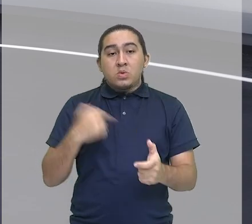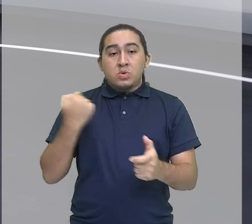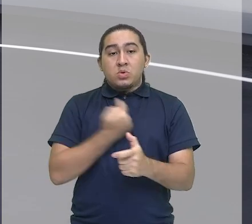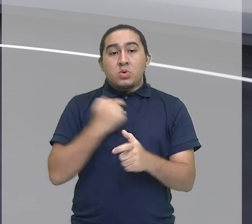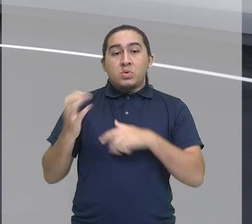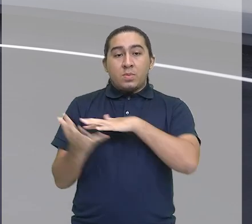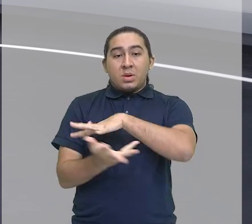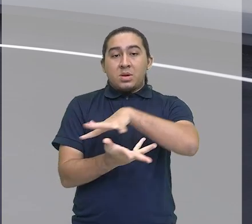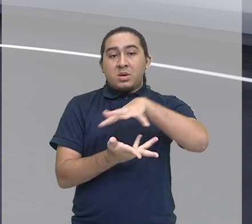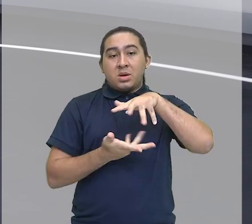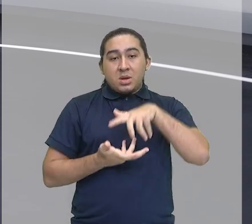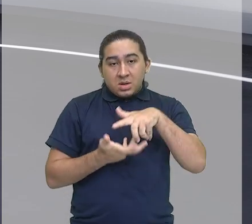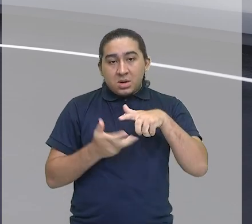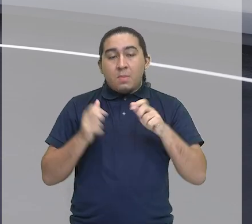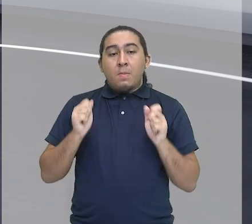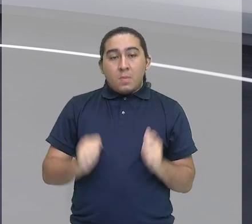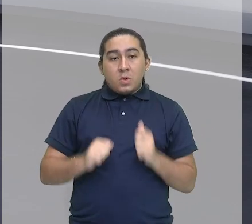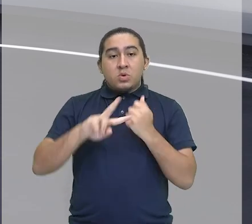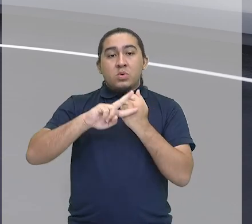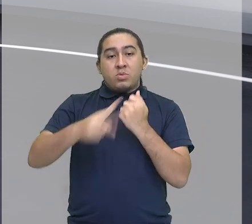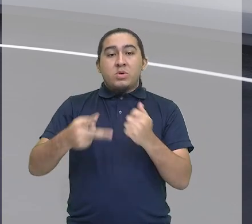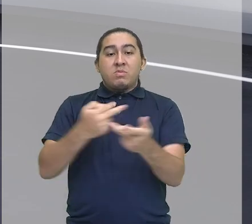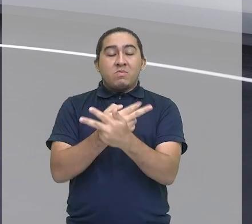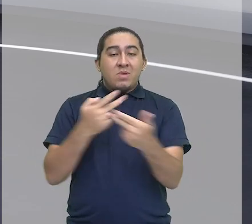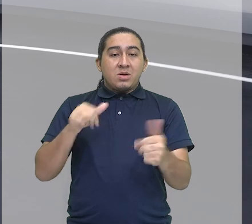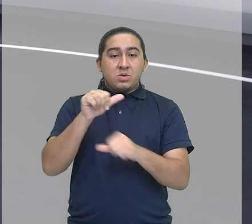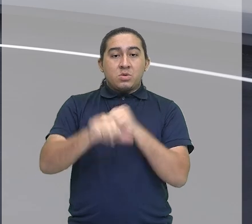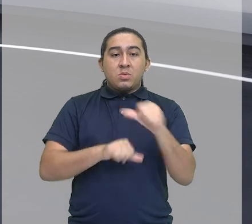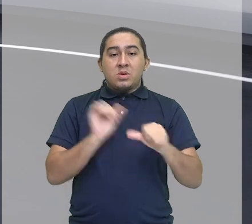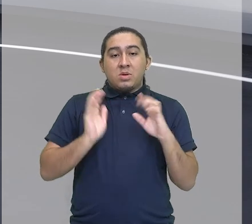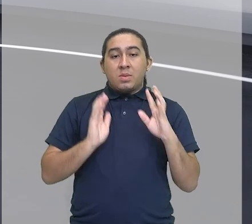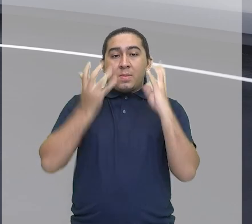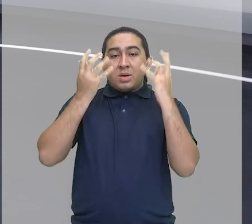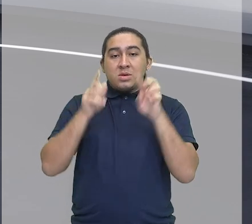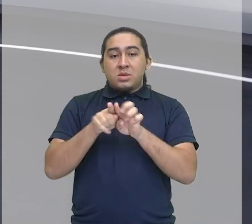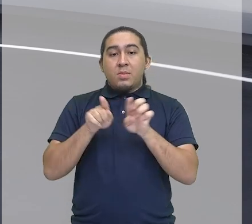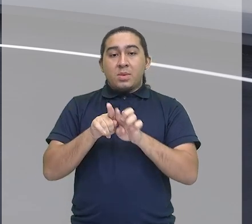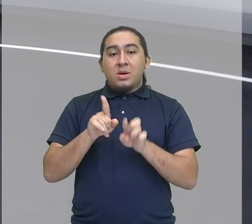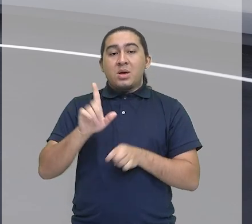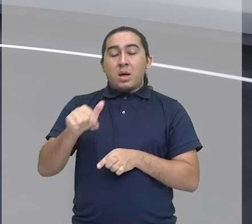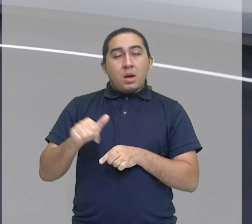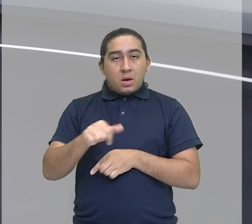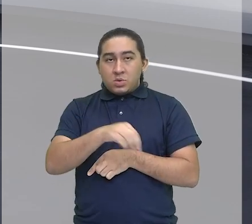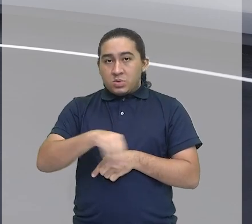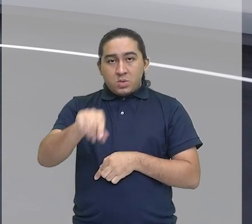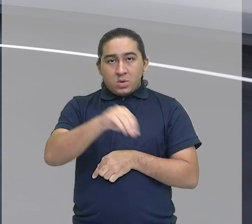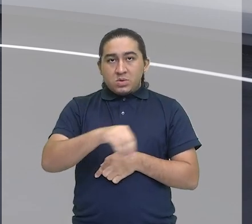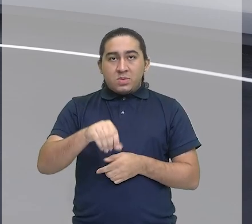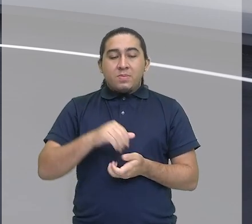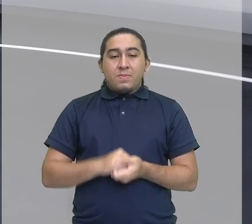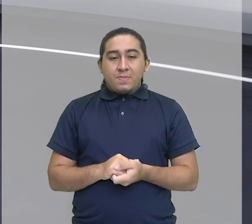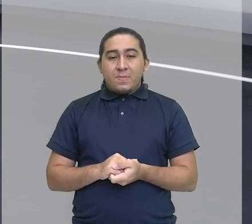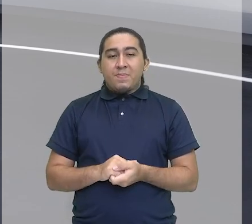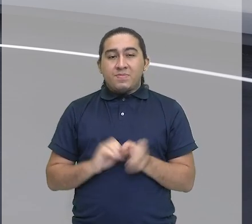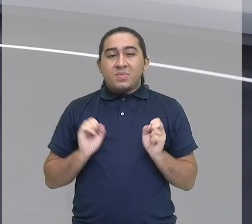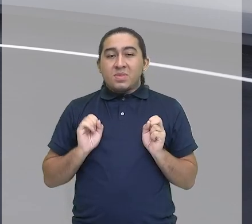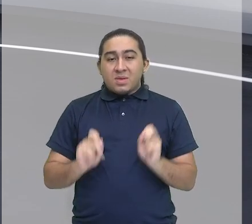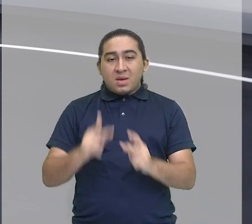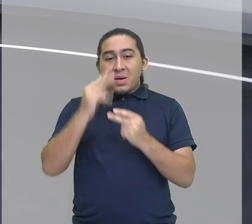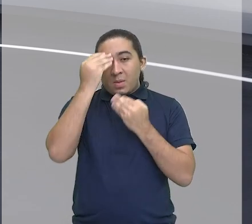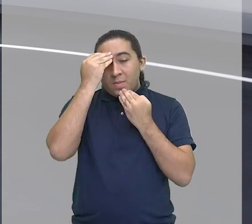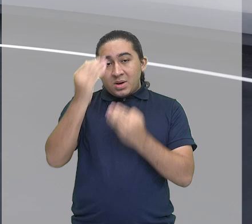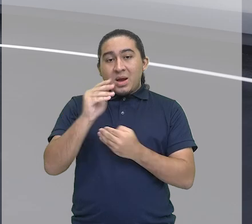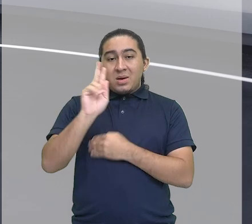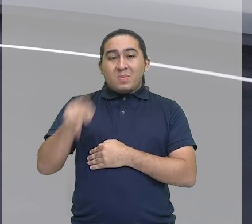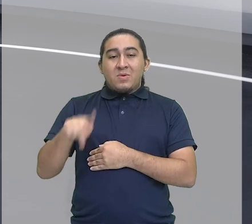no sistema solar pode gerar diversas alterações climáticas e geológicas. Muito bem, obrigado aí, professora